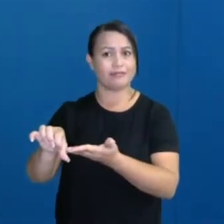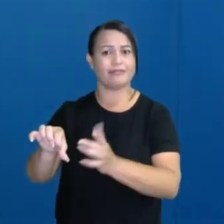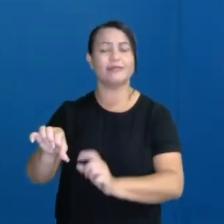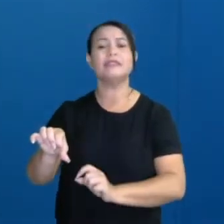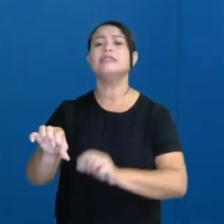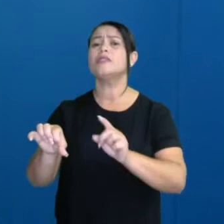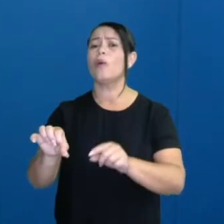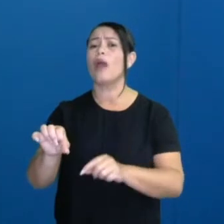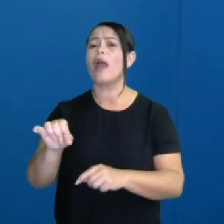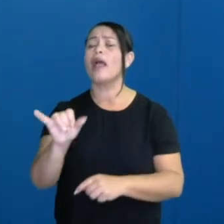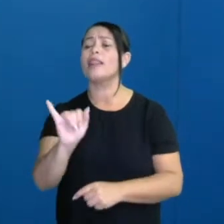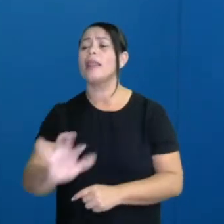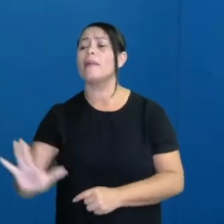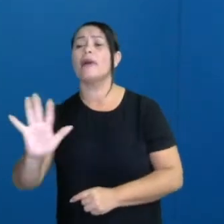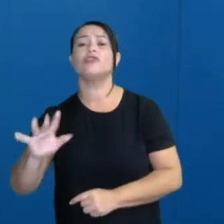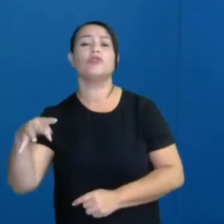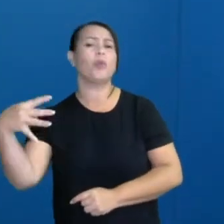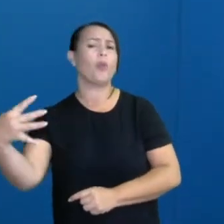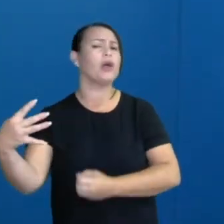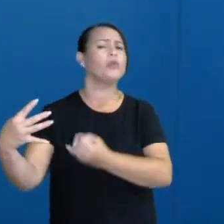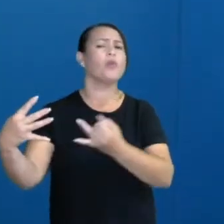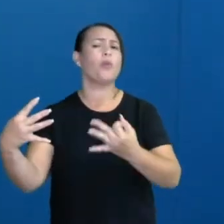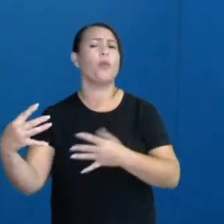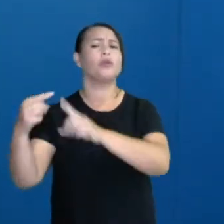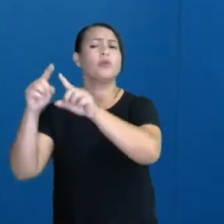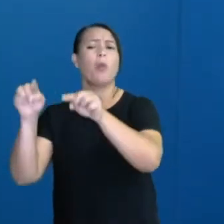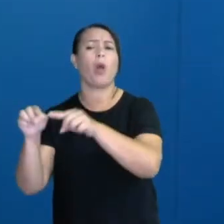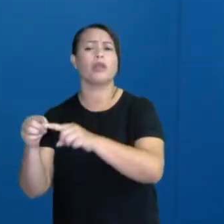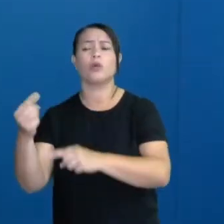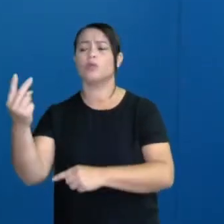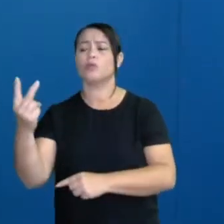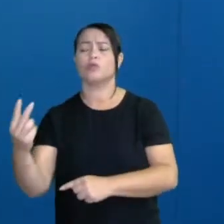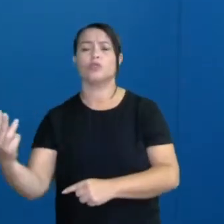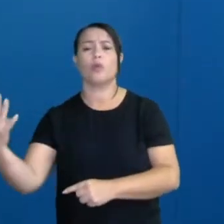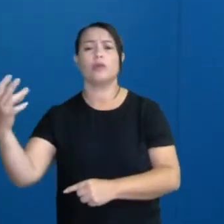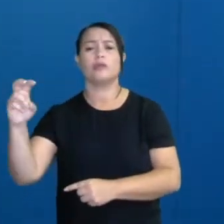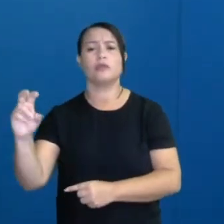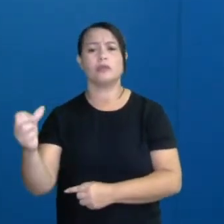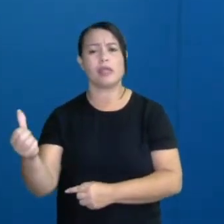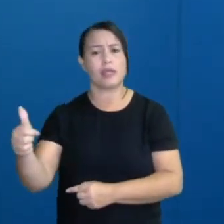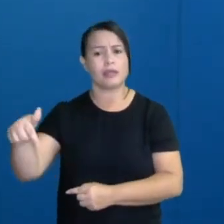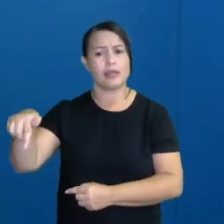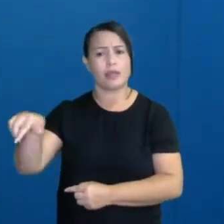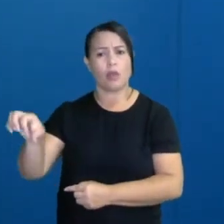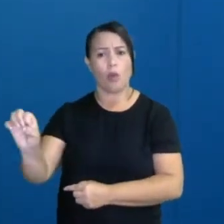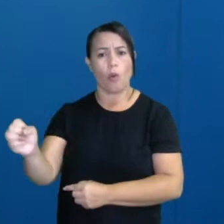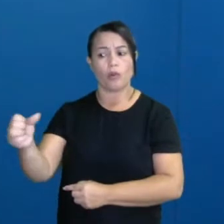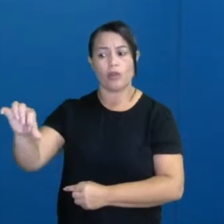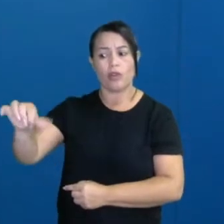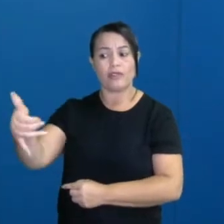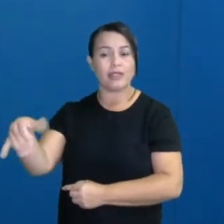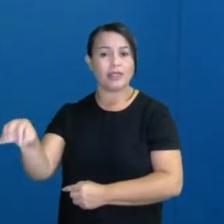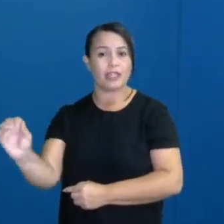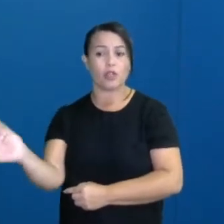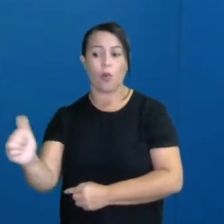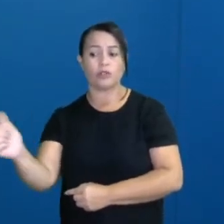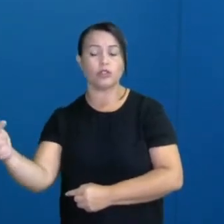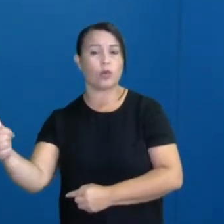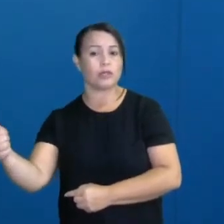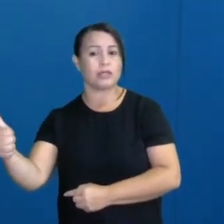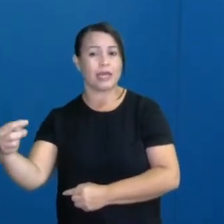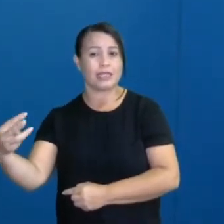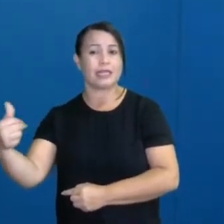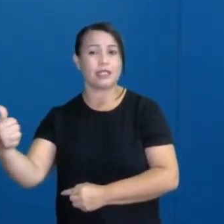9. E a minha figura 4, eu tenho quantos bloquinhos? 1, 2, 3, 4, 5, 6, 7, 8, 9, 10, 11,